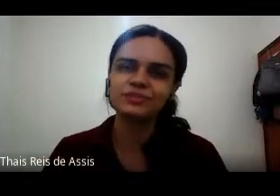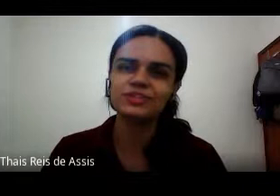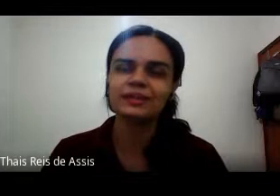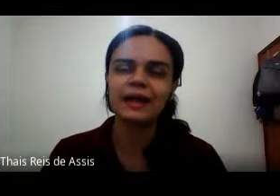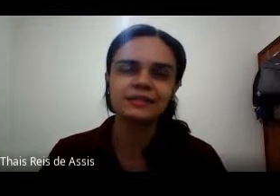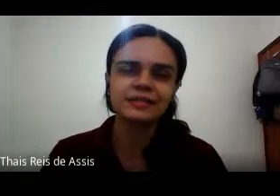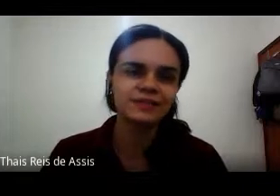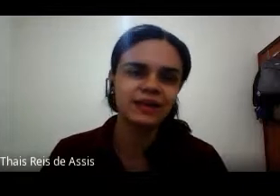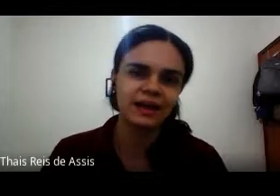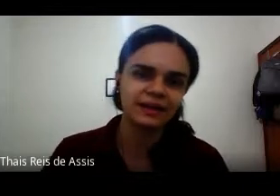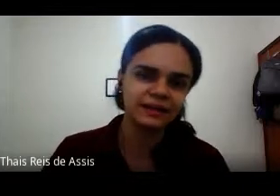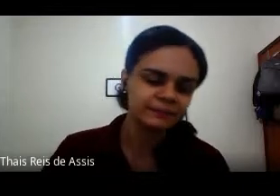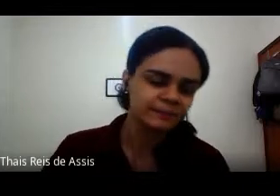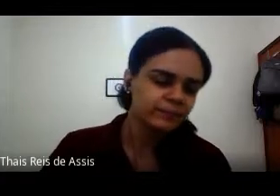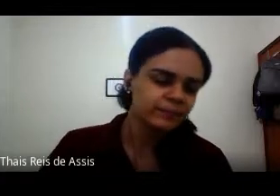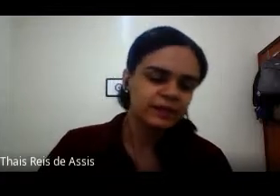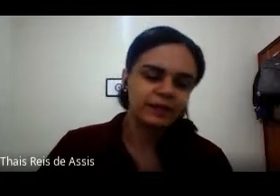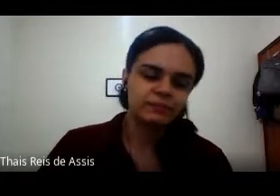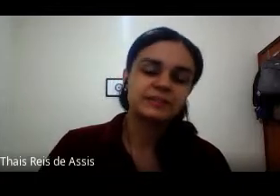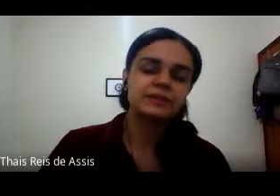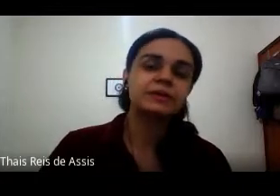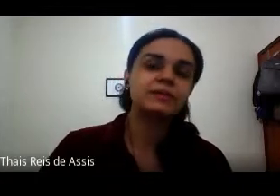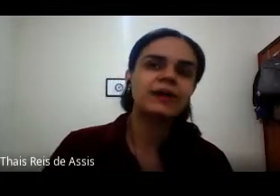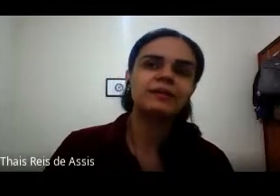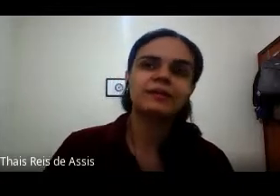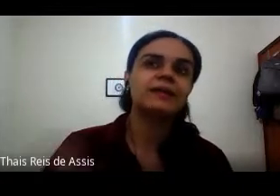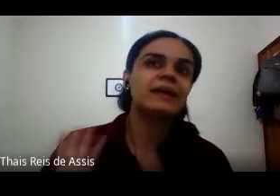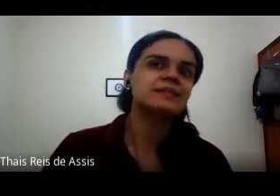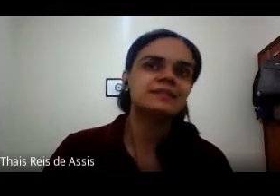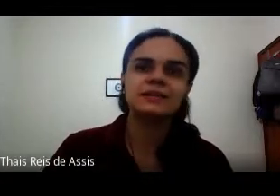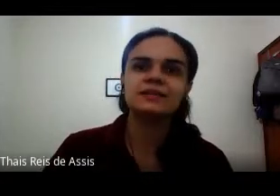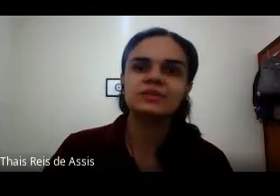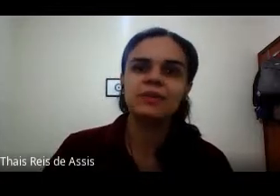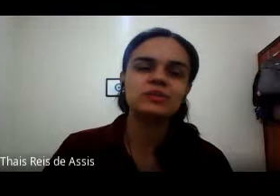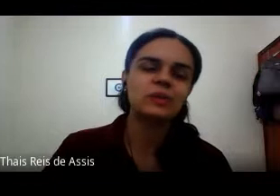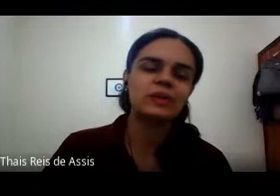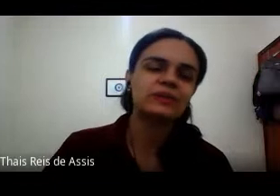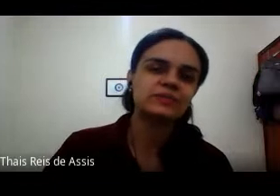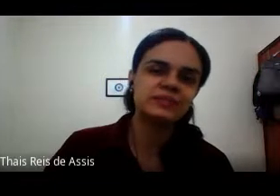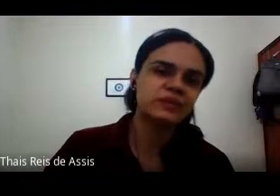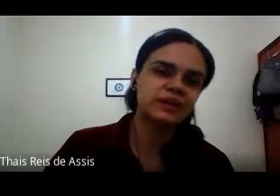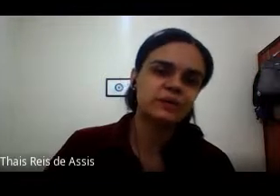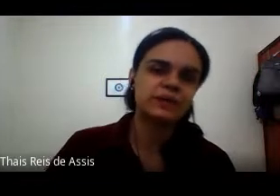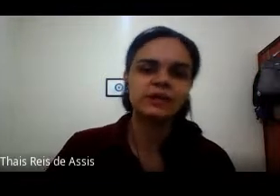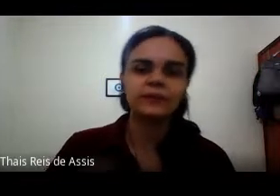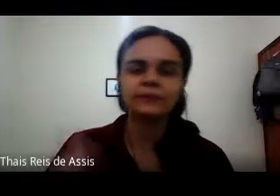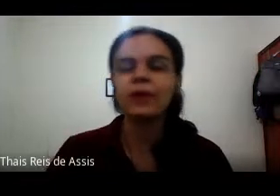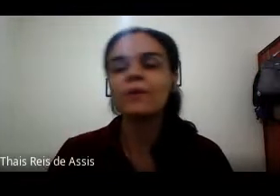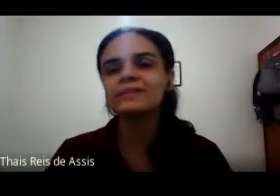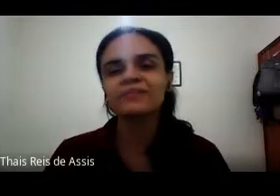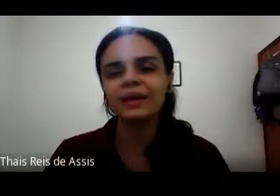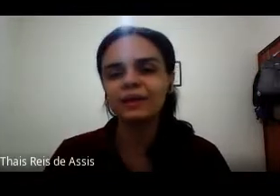não adianta nada vocês ficarem, por exemplo, dando aula daqui a 10, 15 anos, somente com aquilo que vocês viram na graduação.